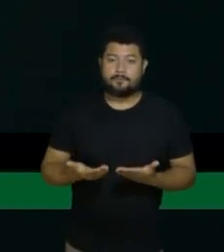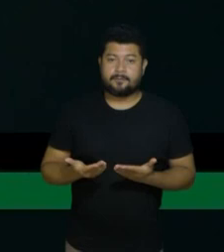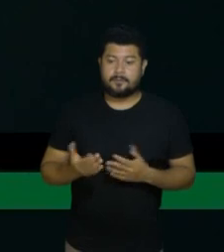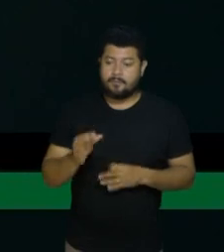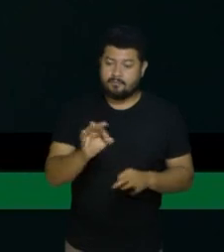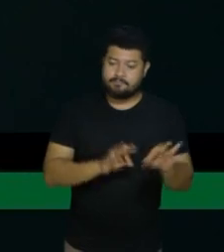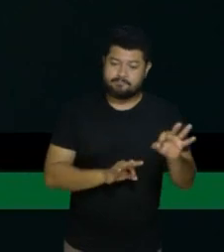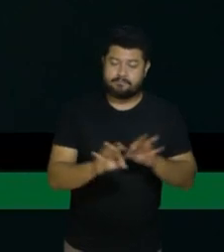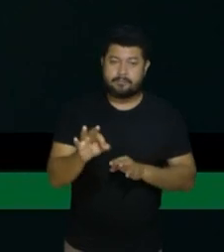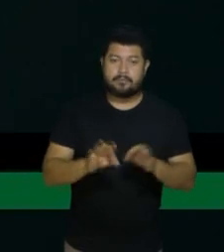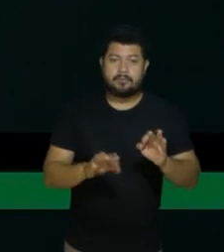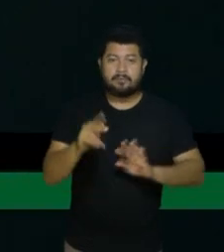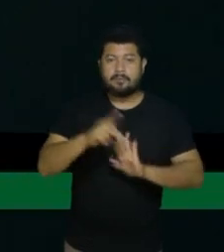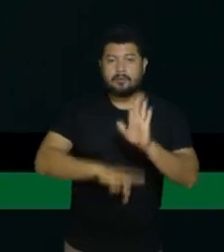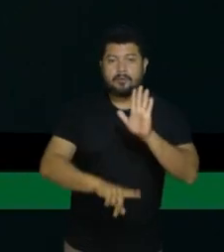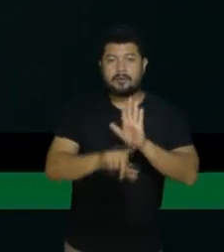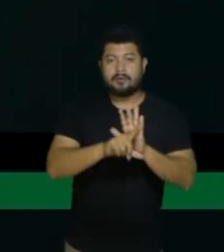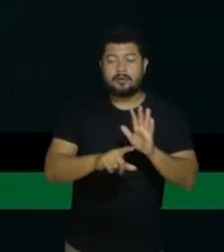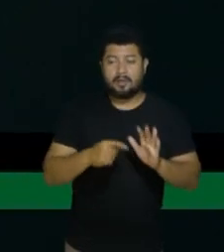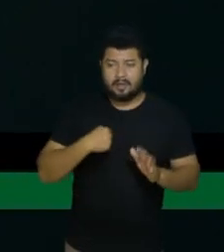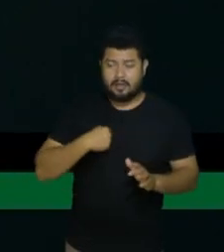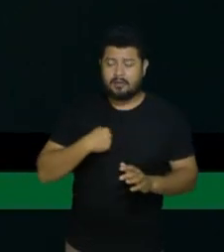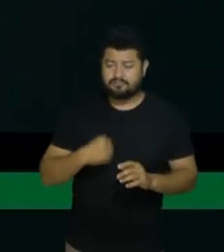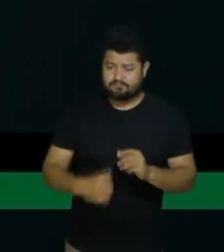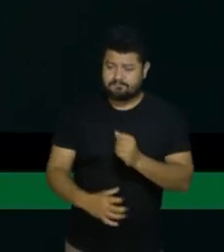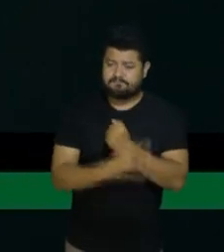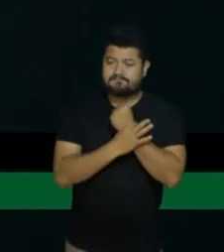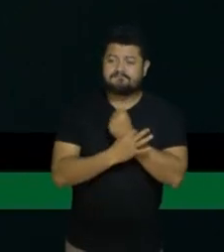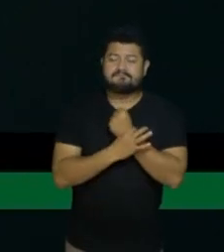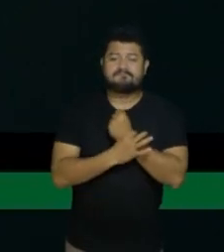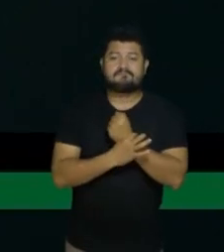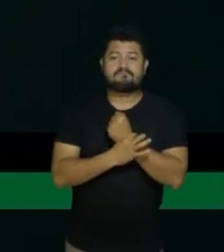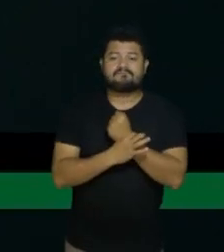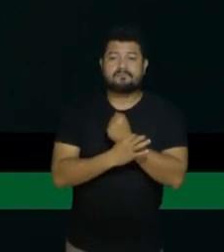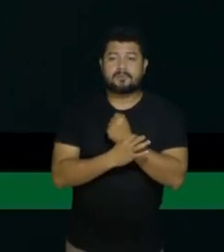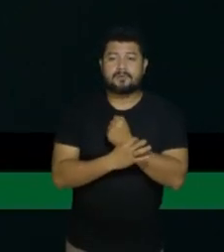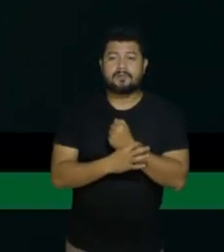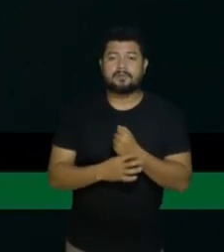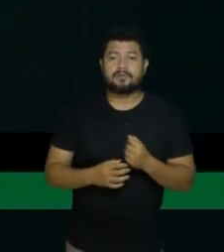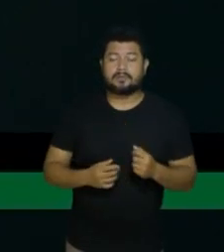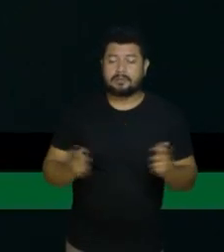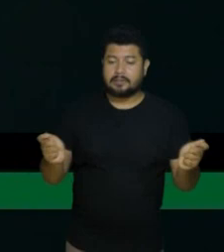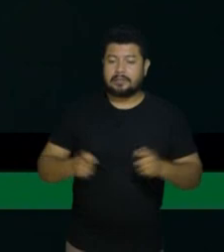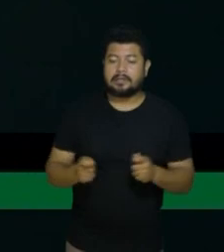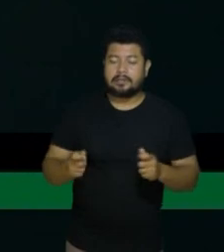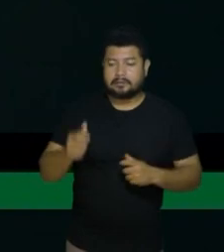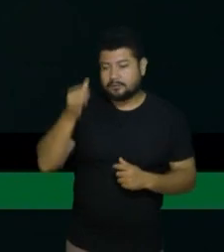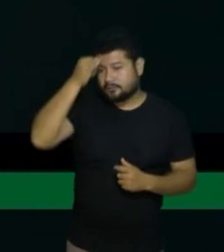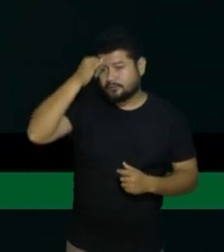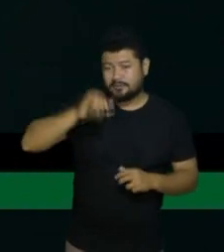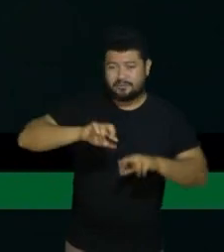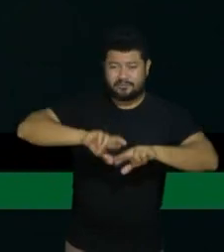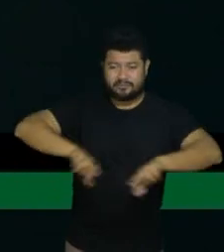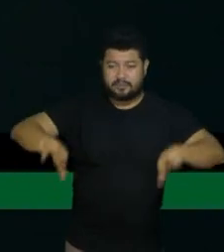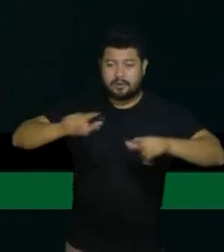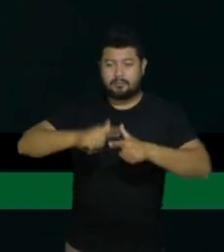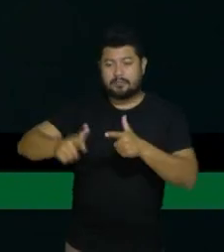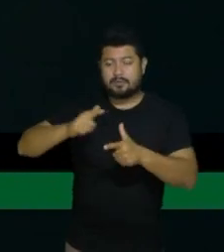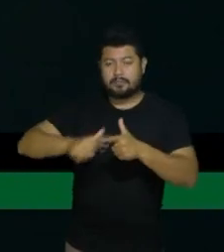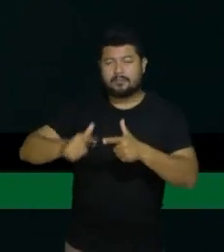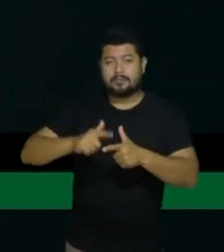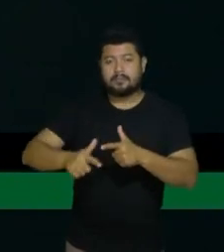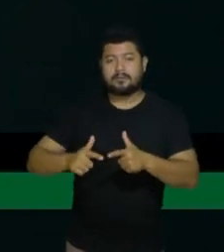que é o garanto que evitará muitas consequências à sociedade